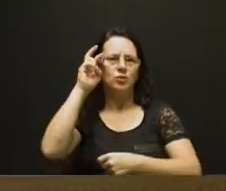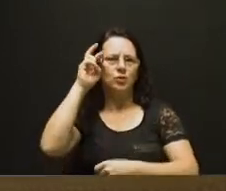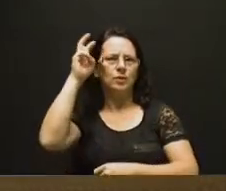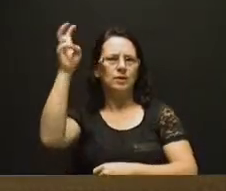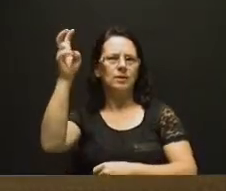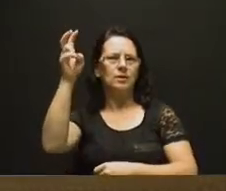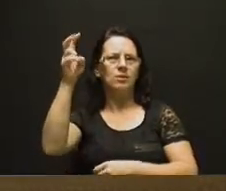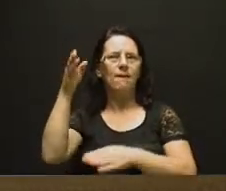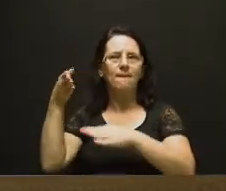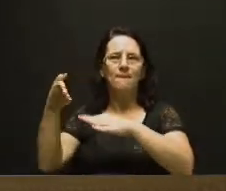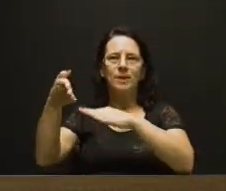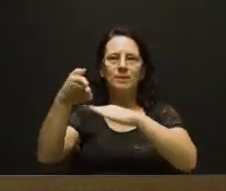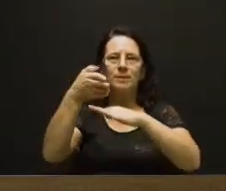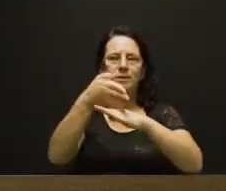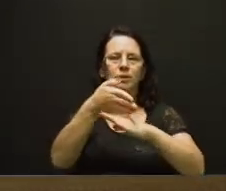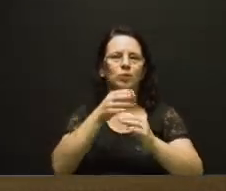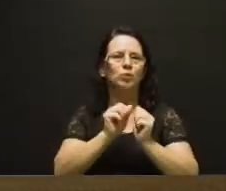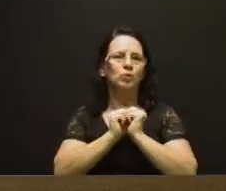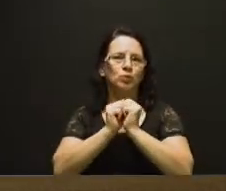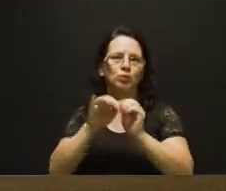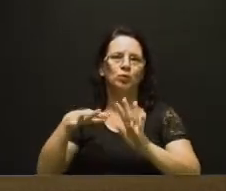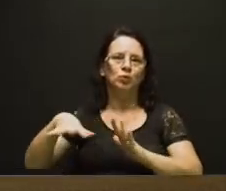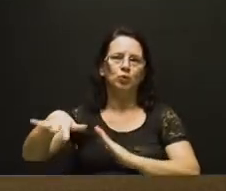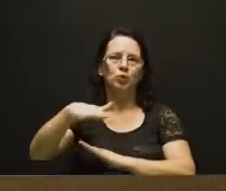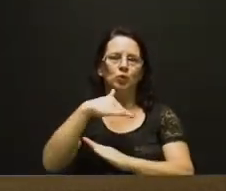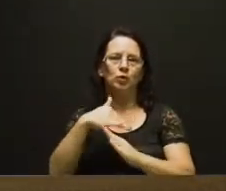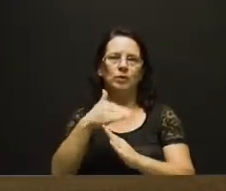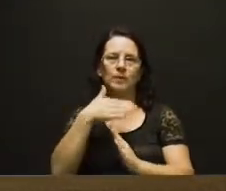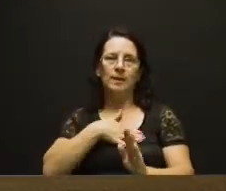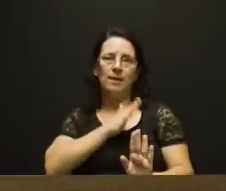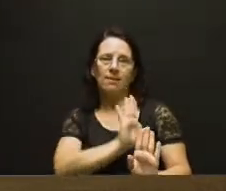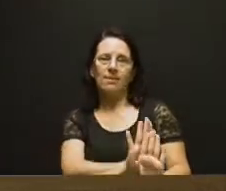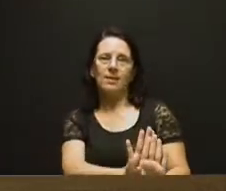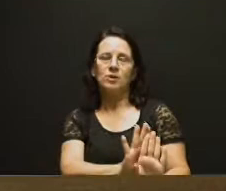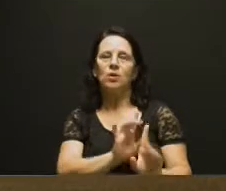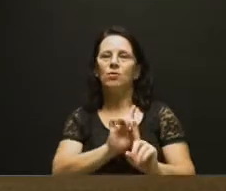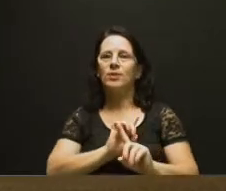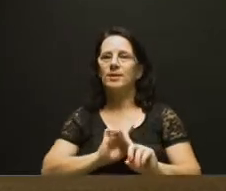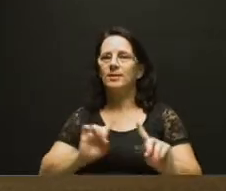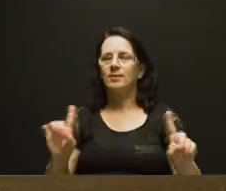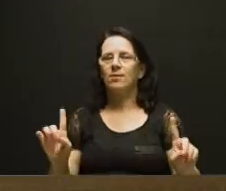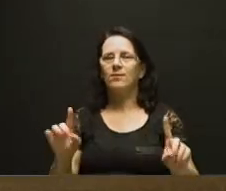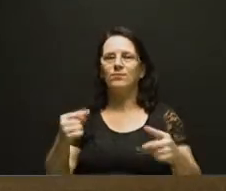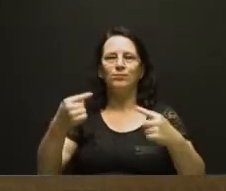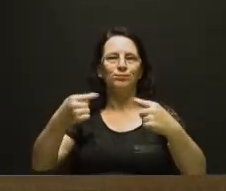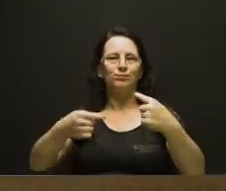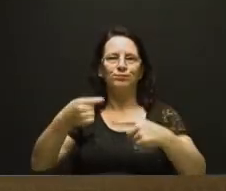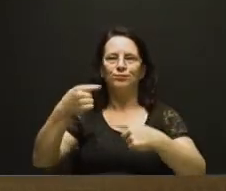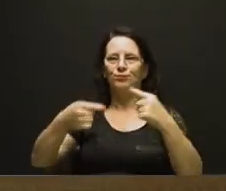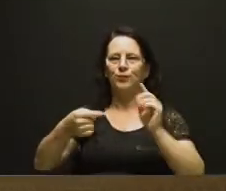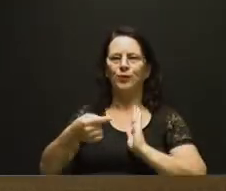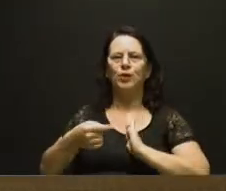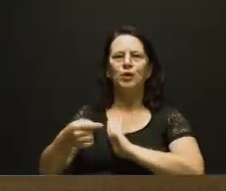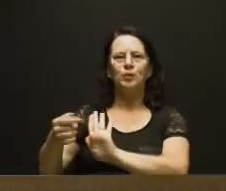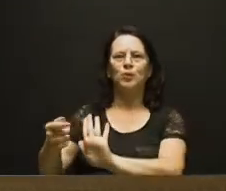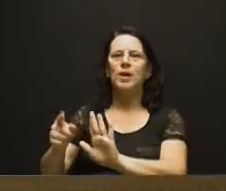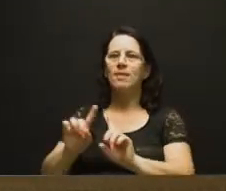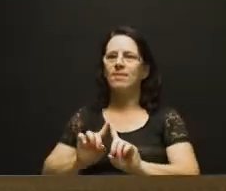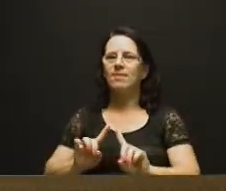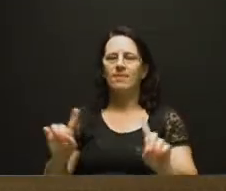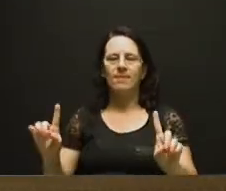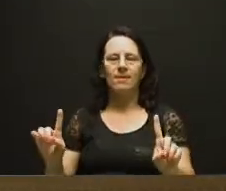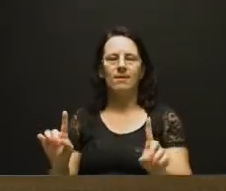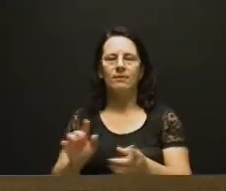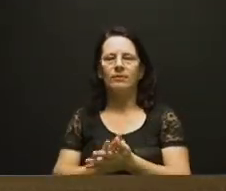de todos você pode incluir e excluir exclui as classe política excluir os conselhos entidades institucionais